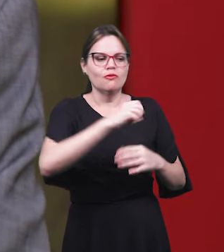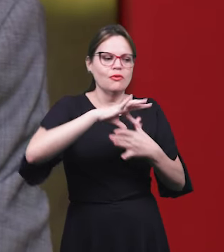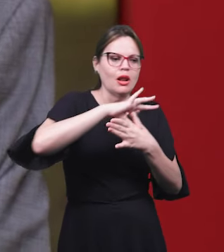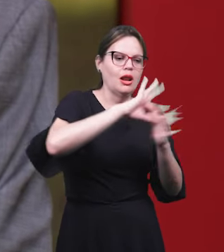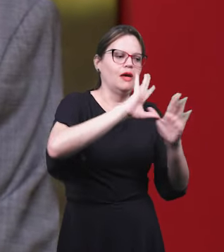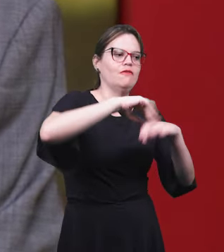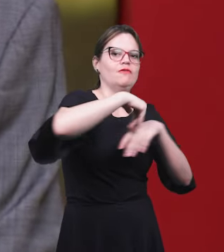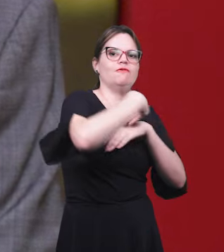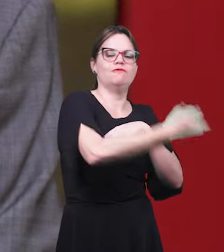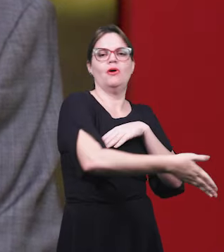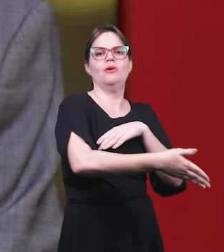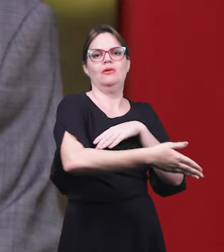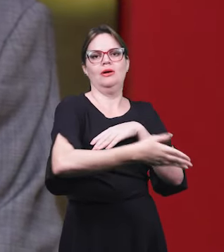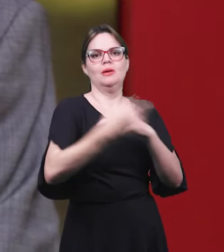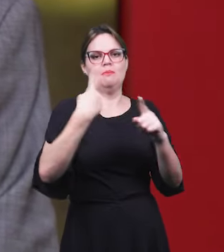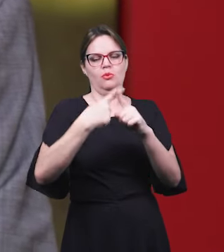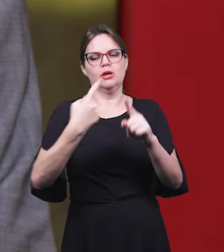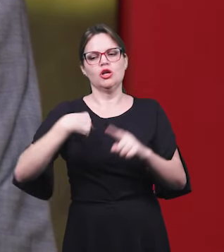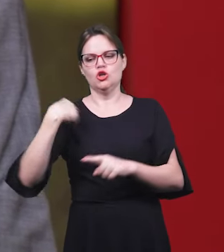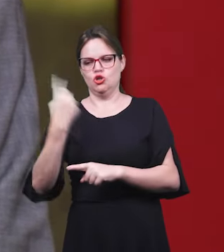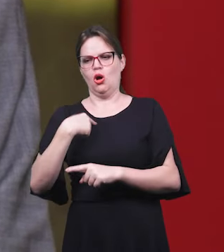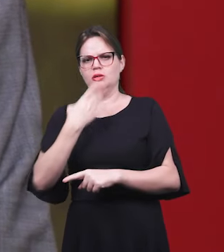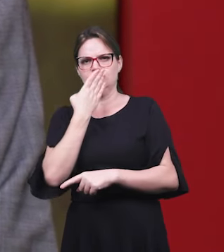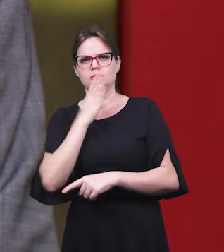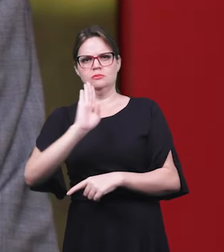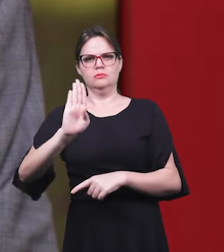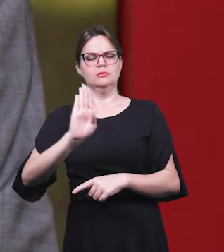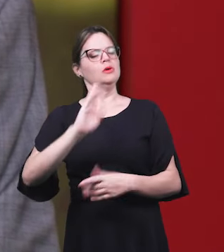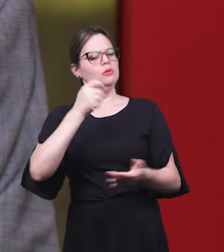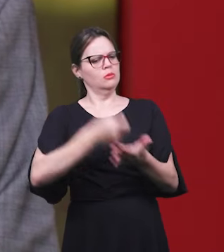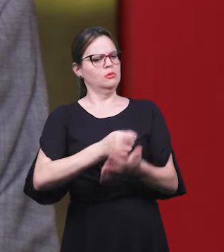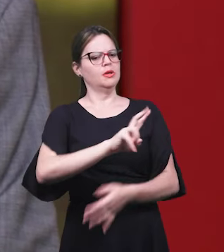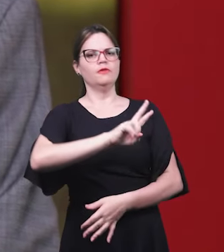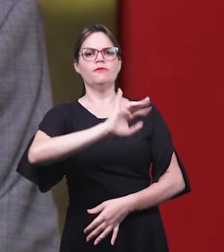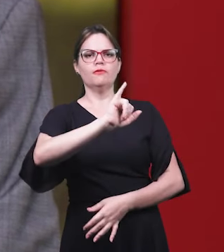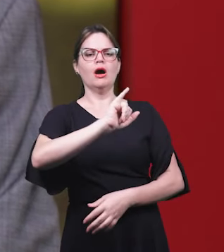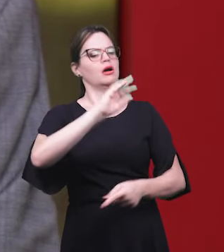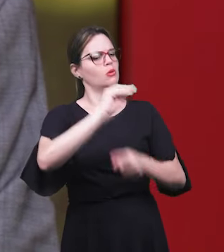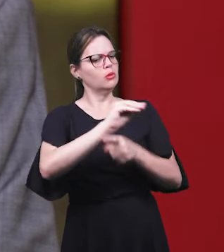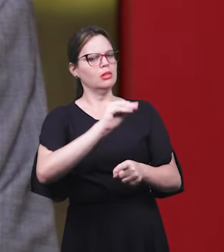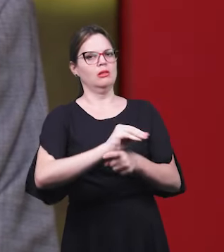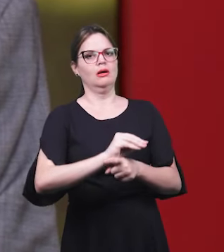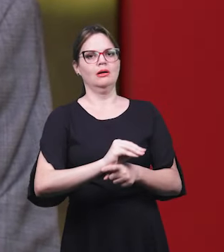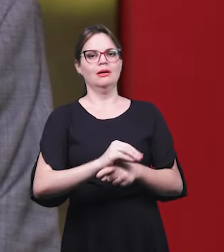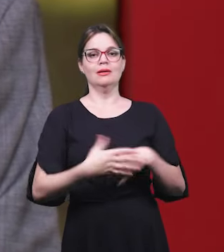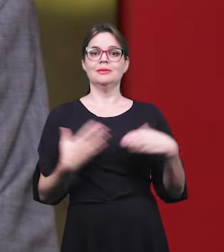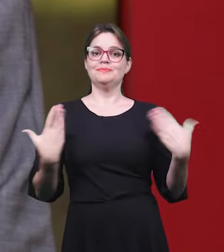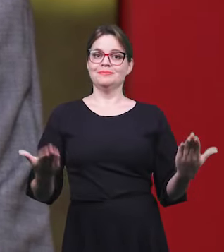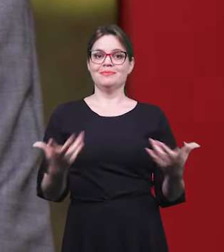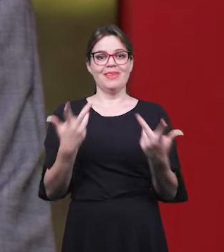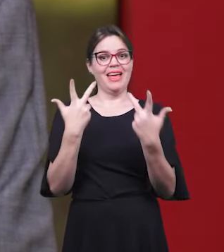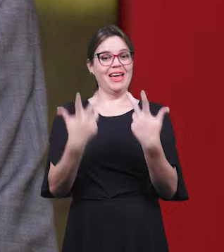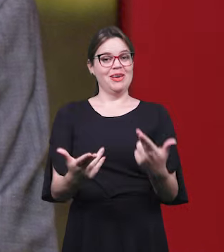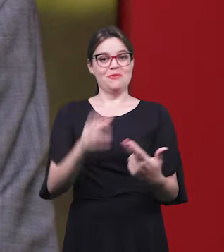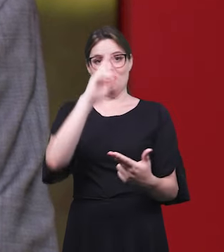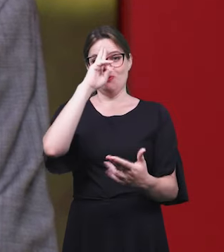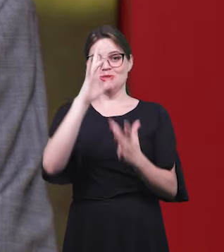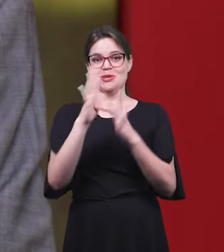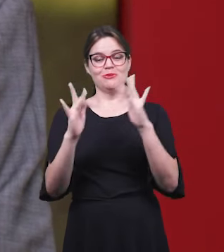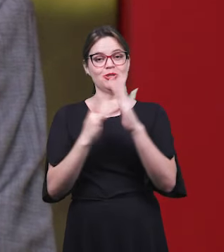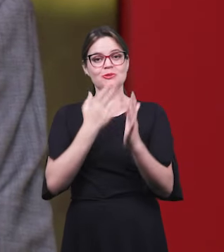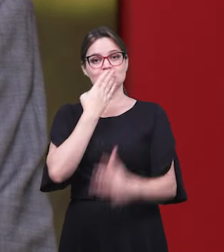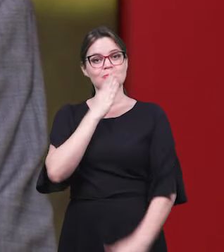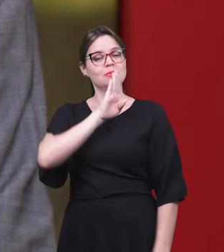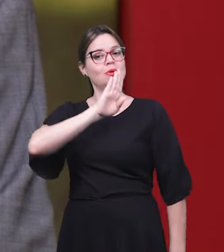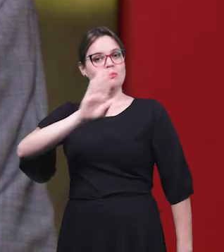é fiel. O Glória Senhor a é Deus. aquele, né? A figura de Josué aí para cumprir a palavra dos espias é a figura do